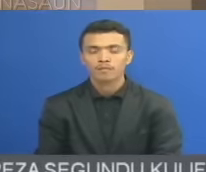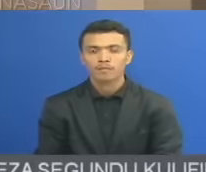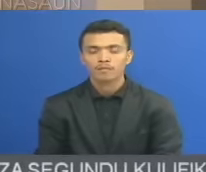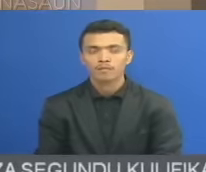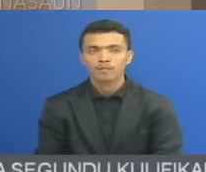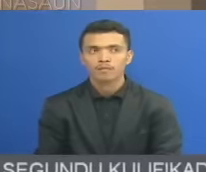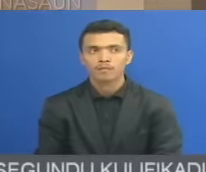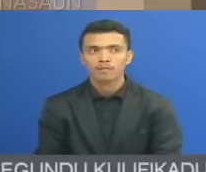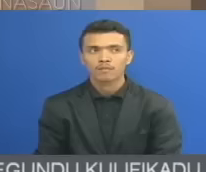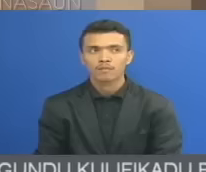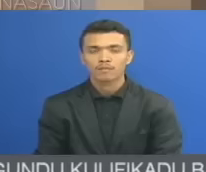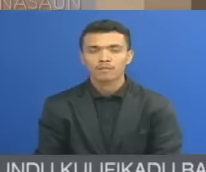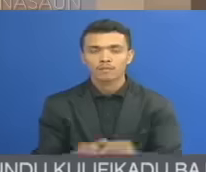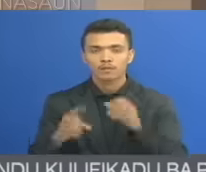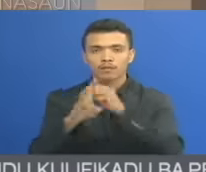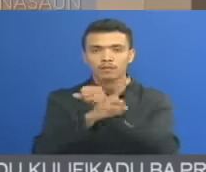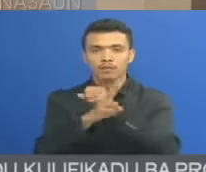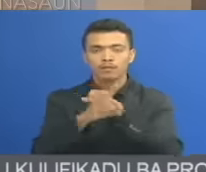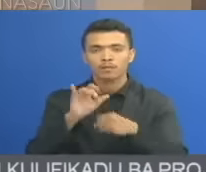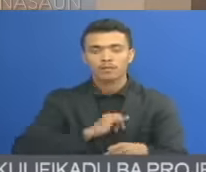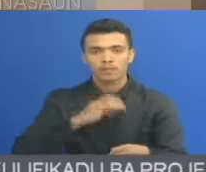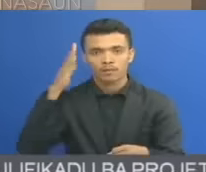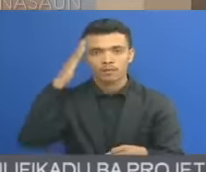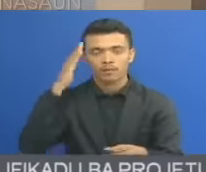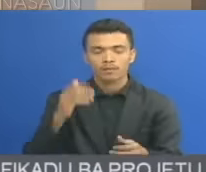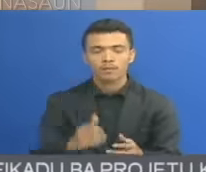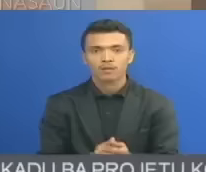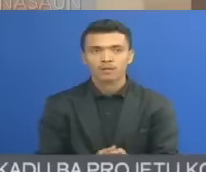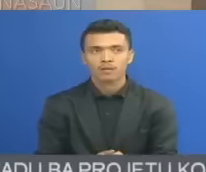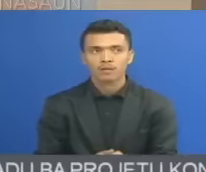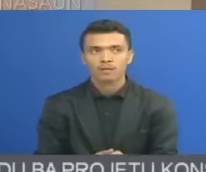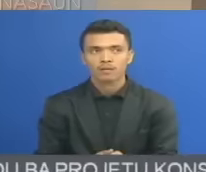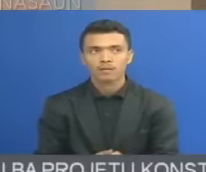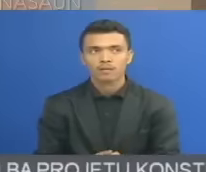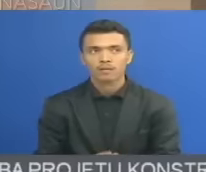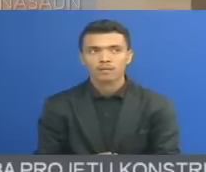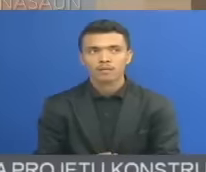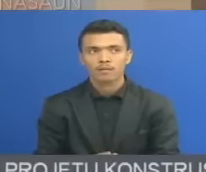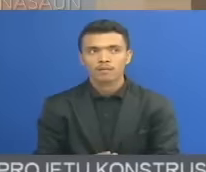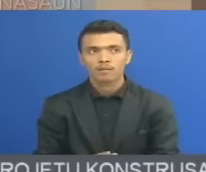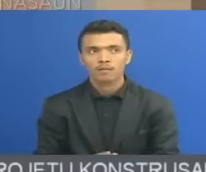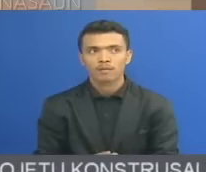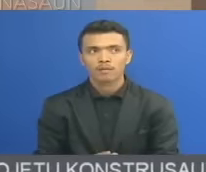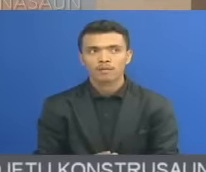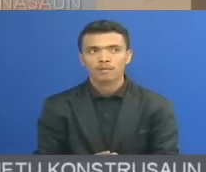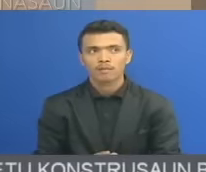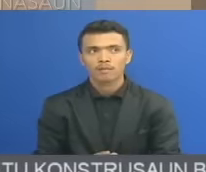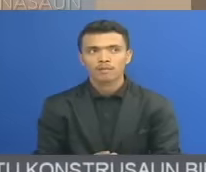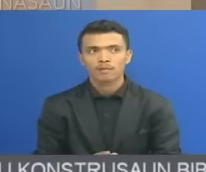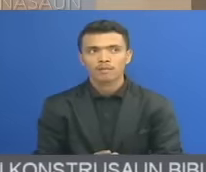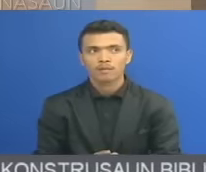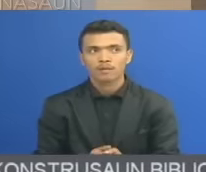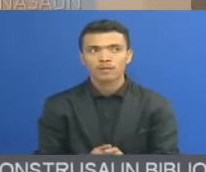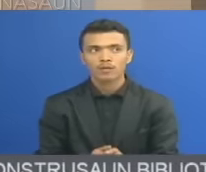Tesera umai. Ni tim ala rikun hama tesera uri hama tesera uri. Nama motor ini bivolta. Ala rikun hama keser motor lima bor parla kantor polisi